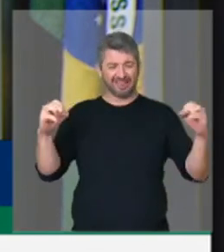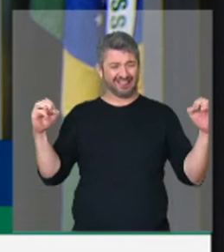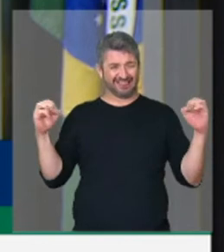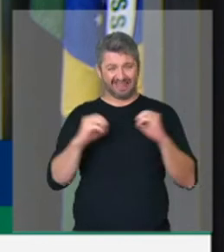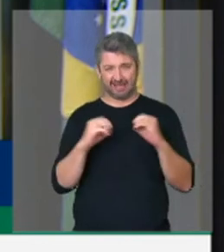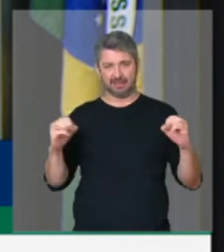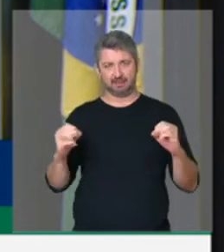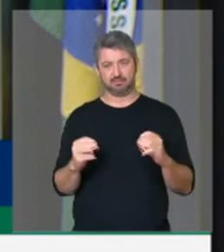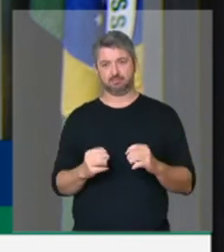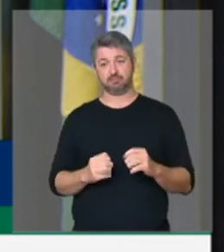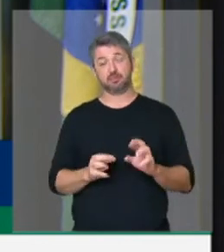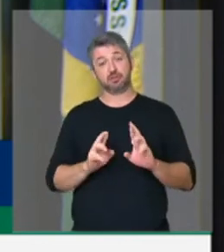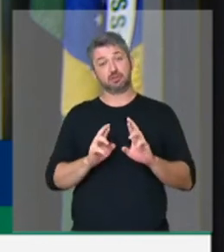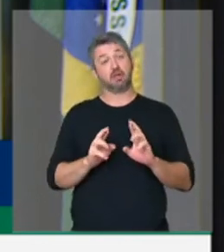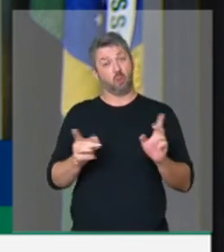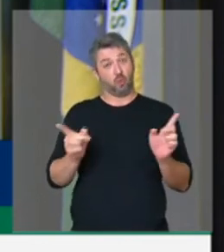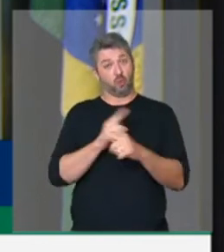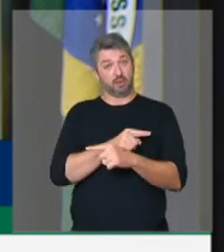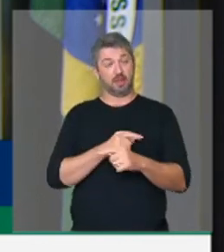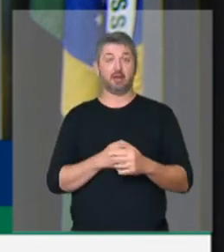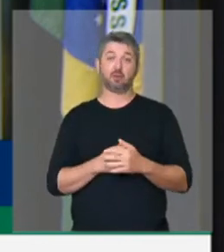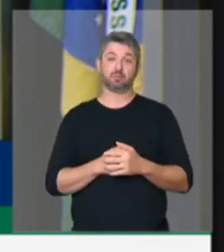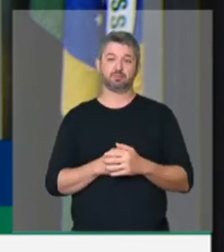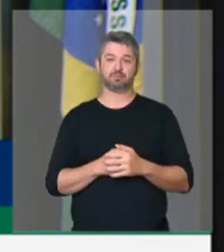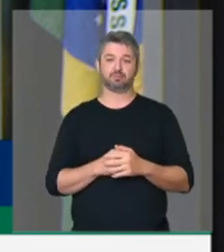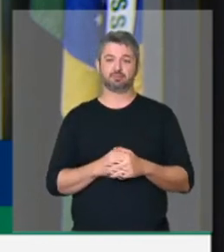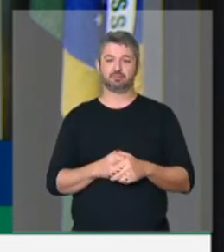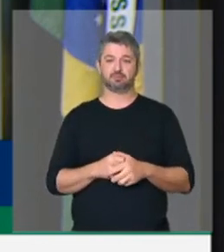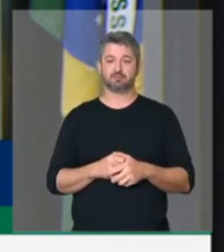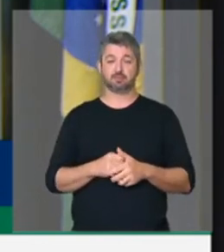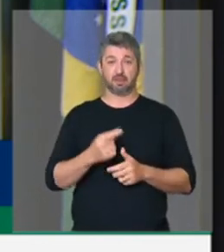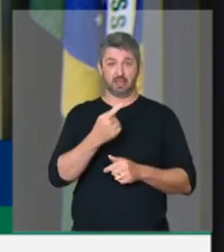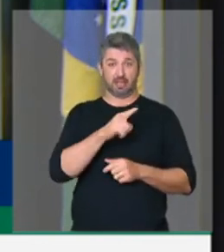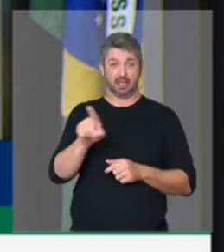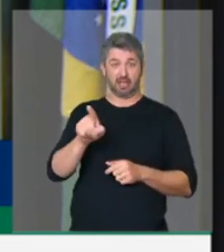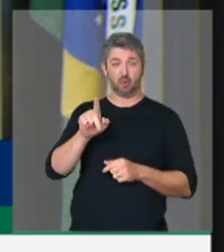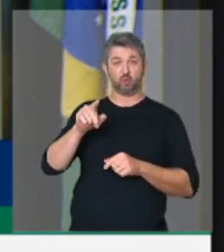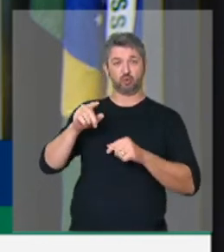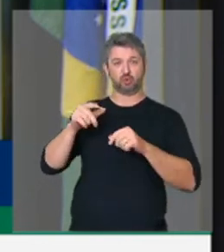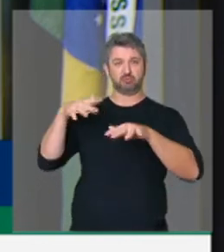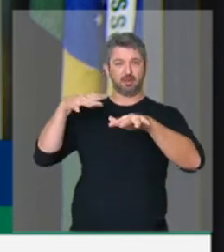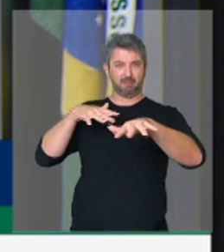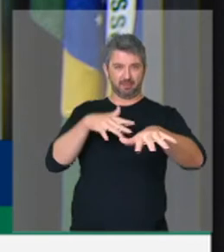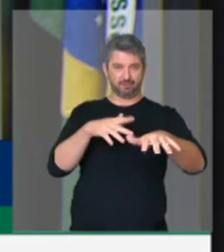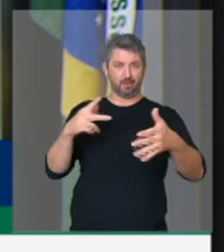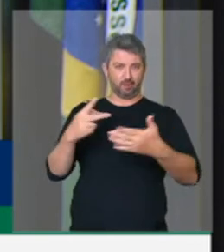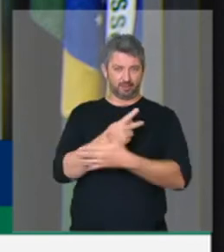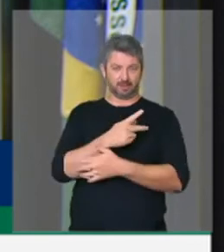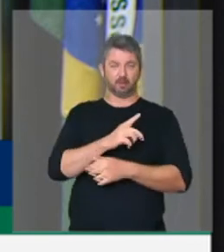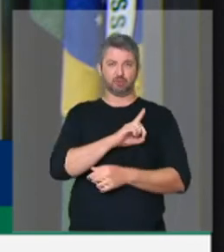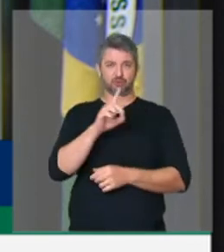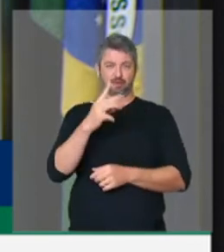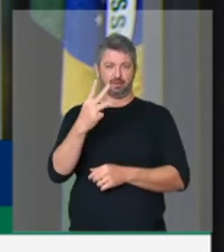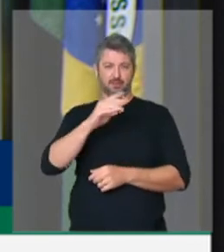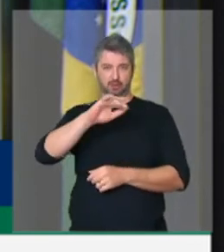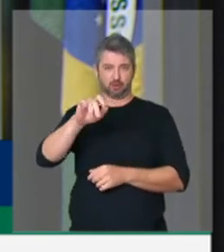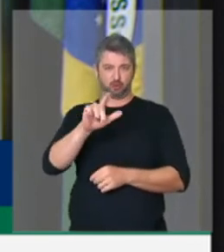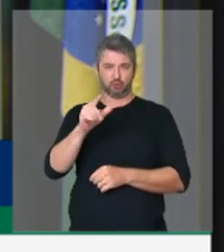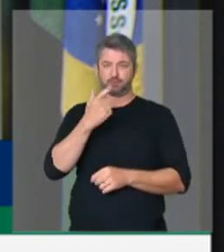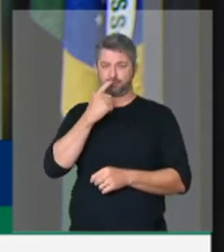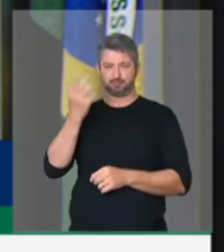praticado. Ao contrário, as imagens da última manifestação, que foi feita recentemente,